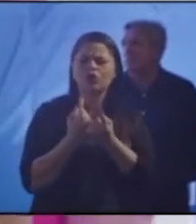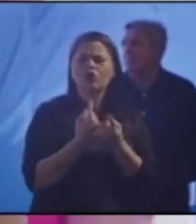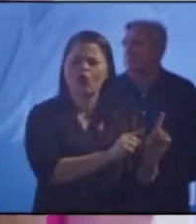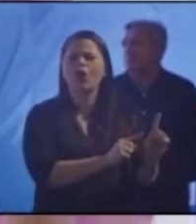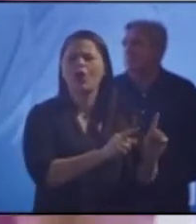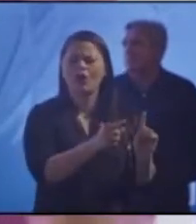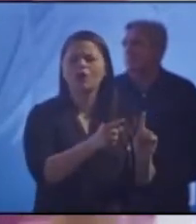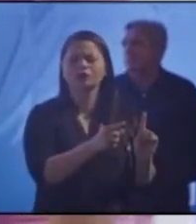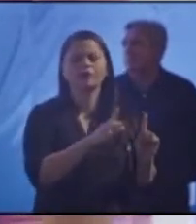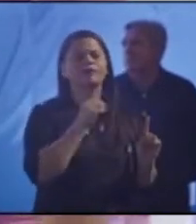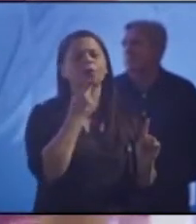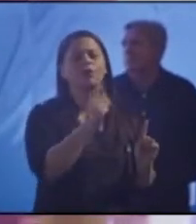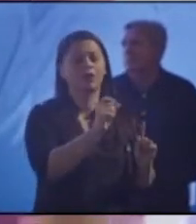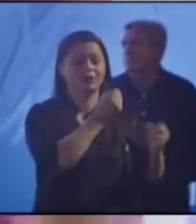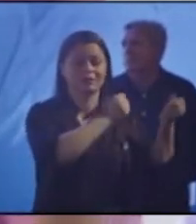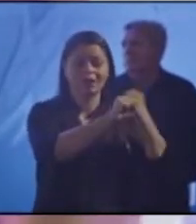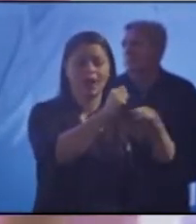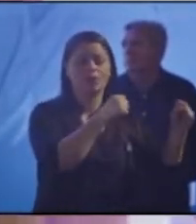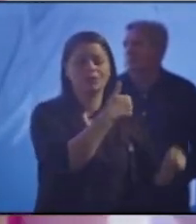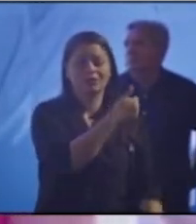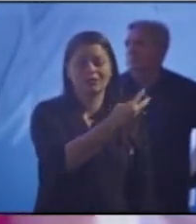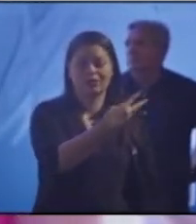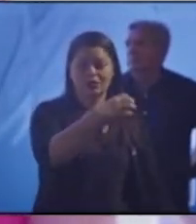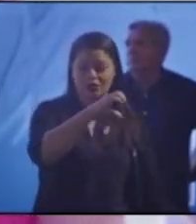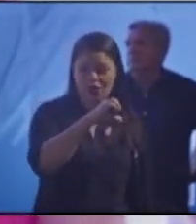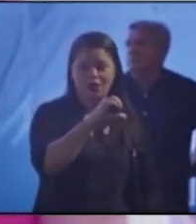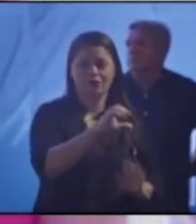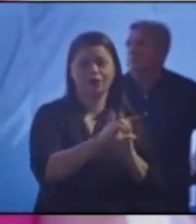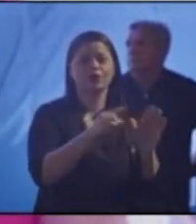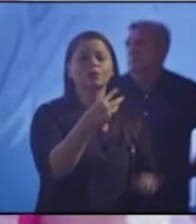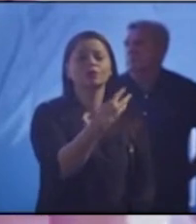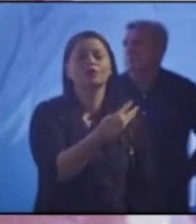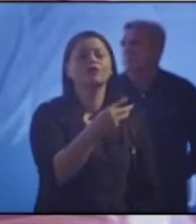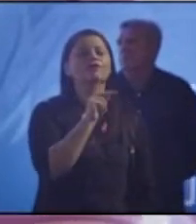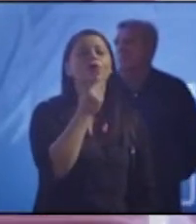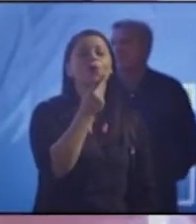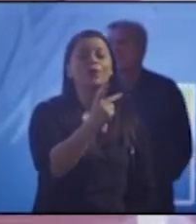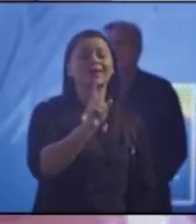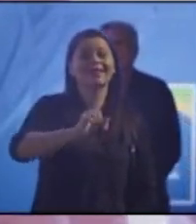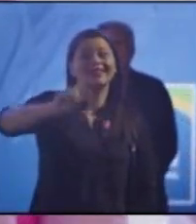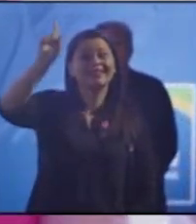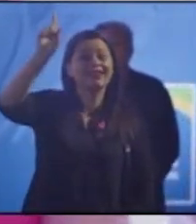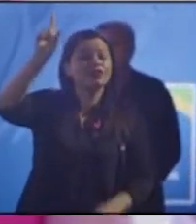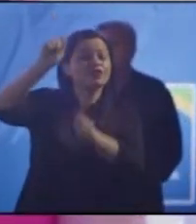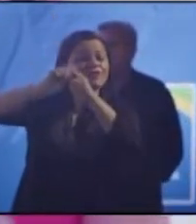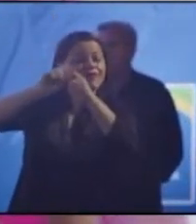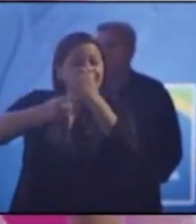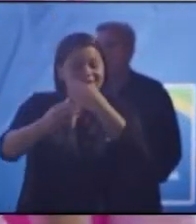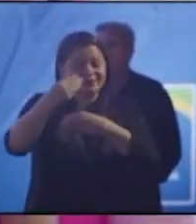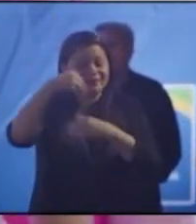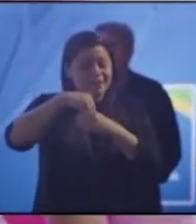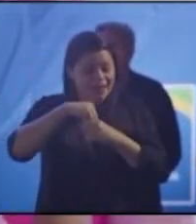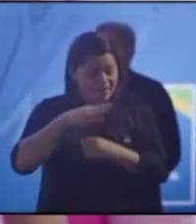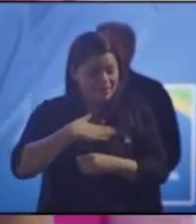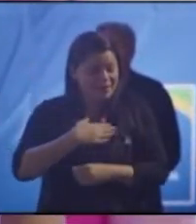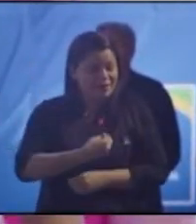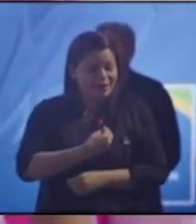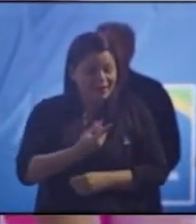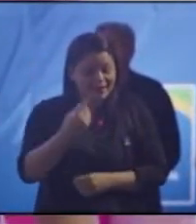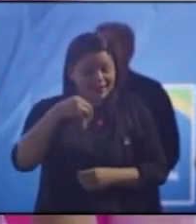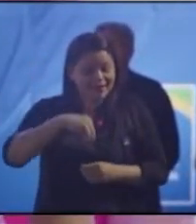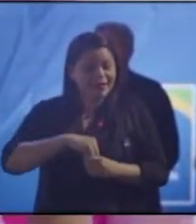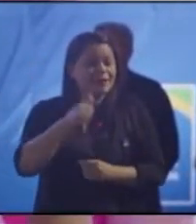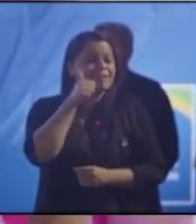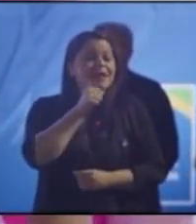Salmo 139:13 diz: tu formaste o íntimo do meu ser e me teceste no ventre de